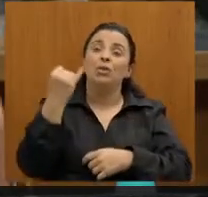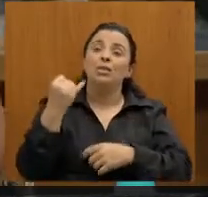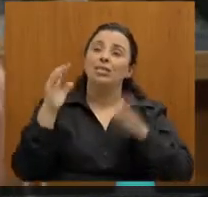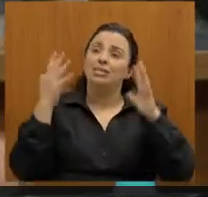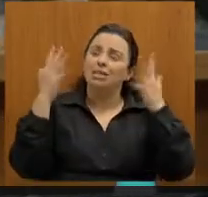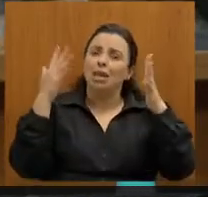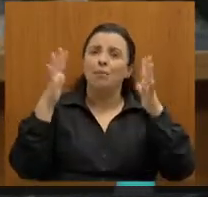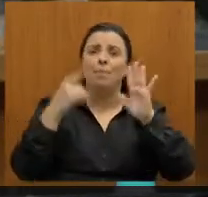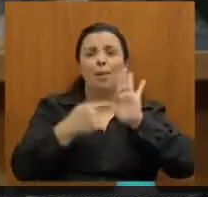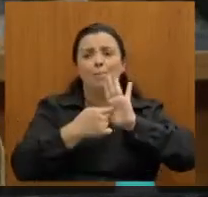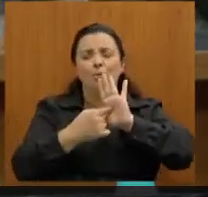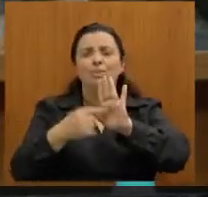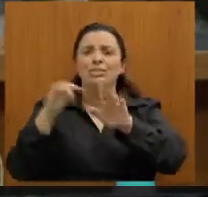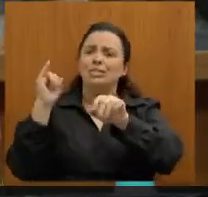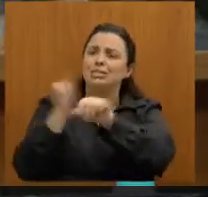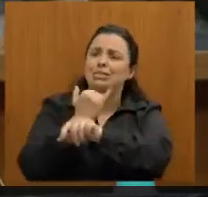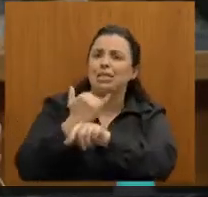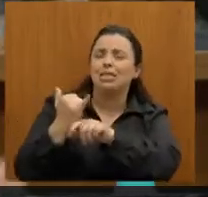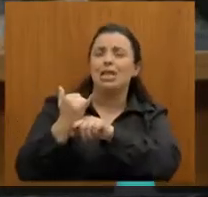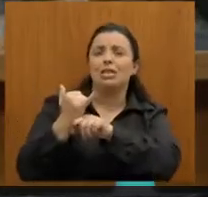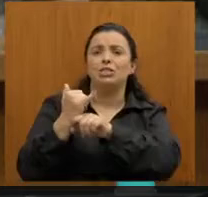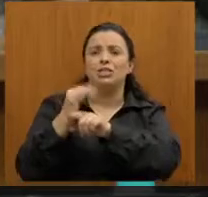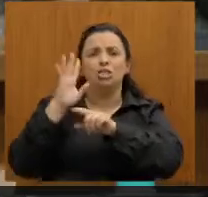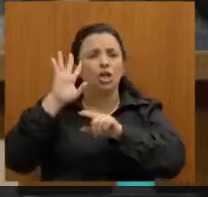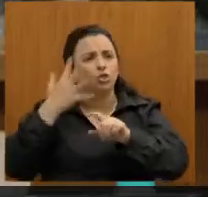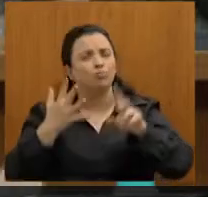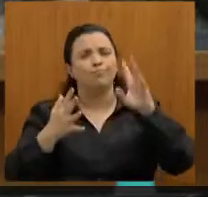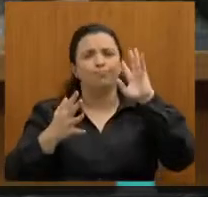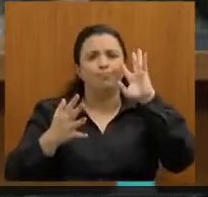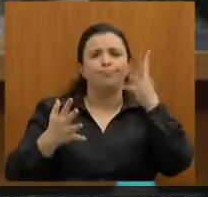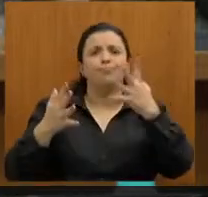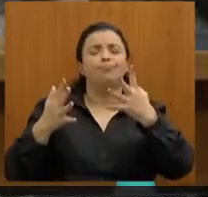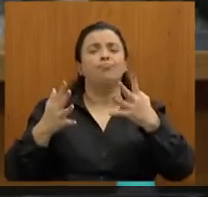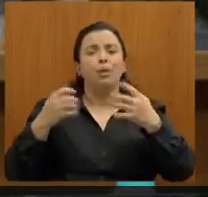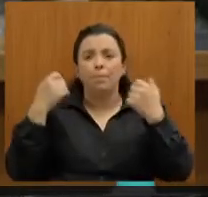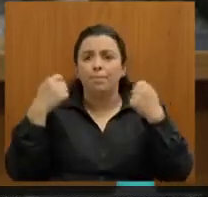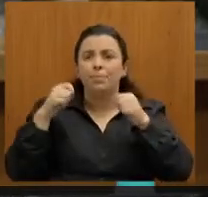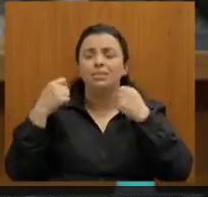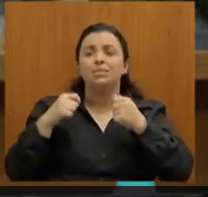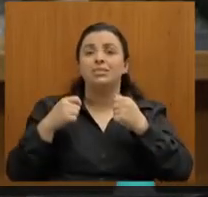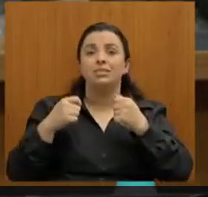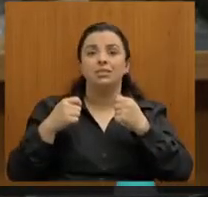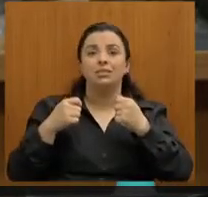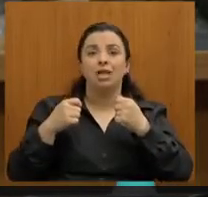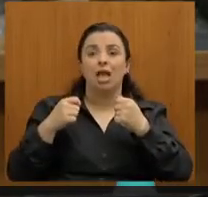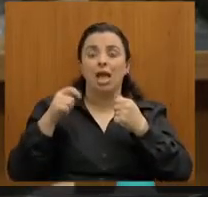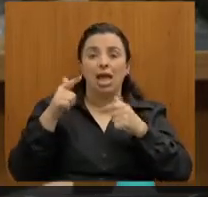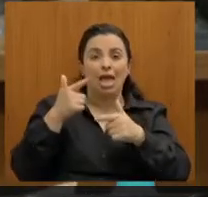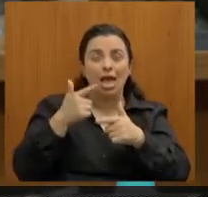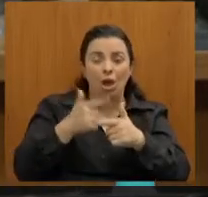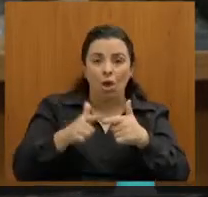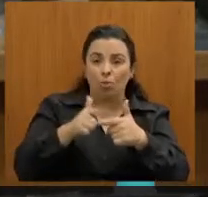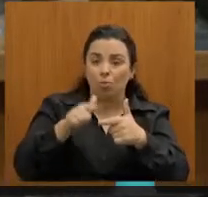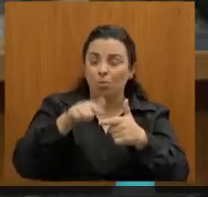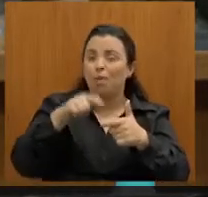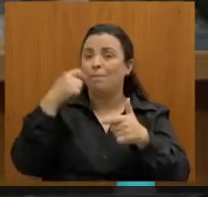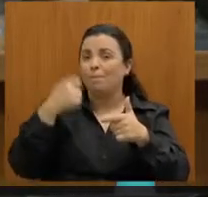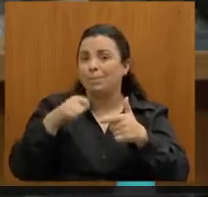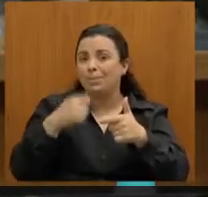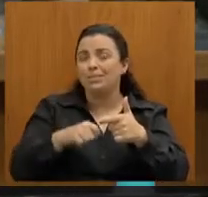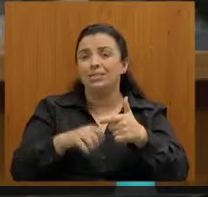saídas efetivas é preciso apontarmos soluções para o problema porque a nossa sociedade